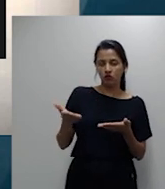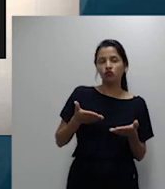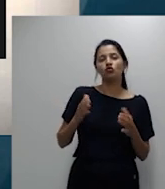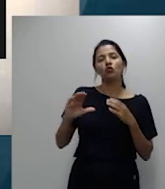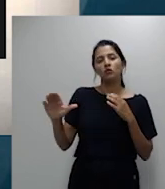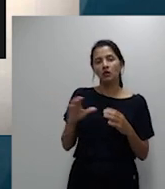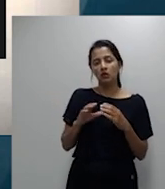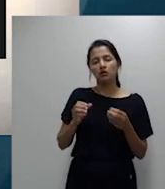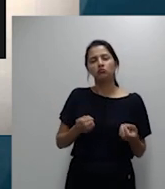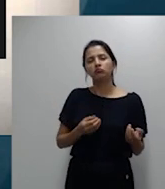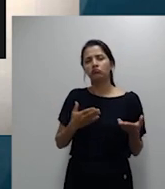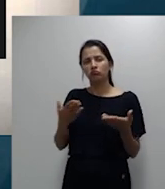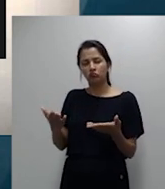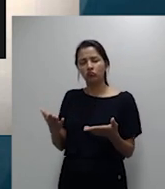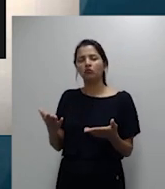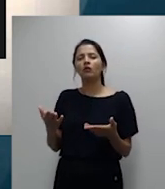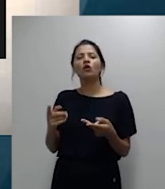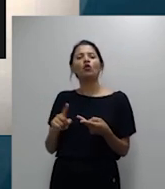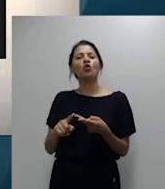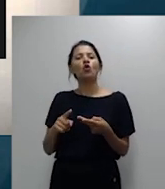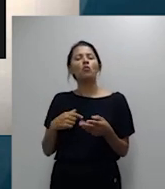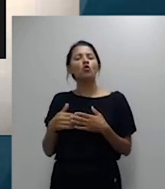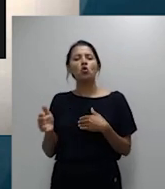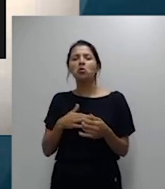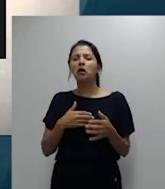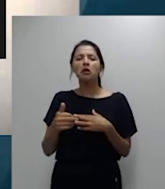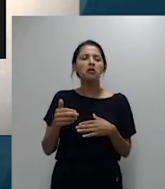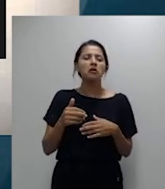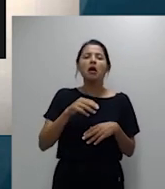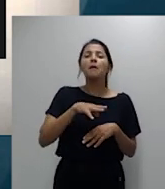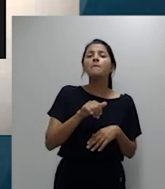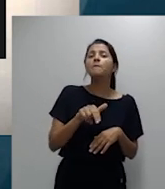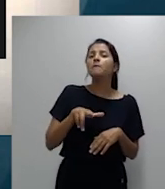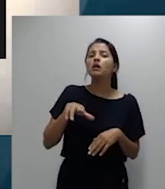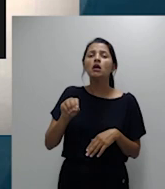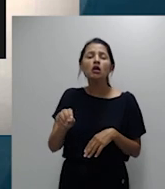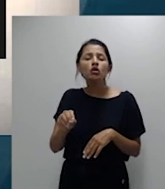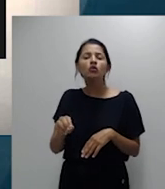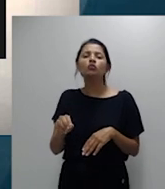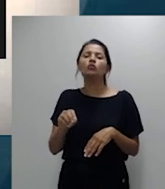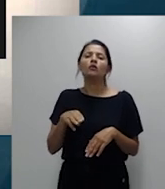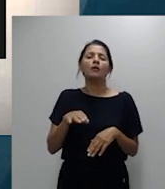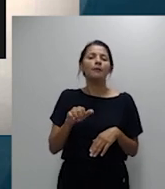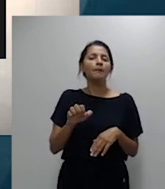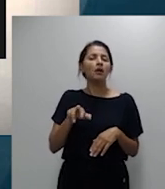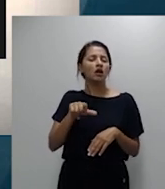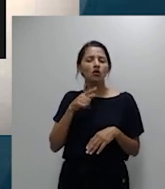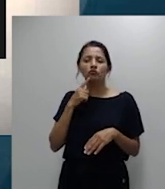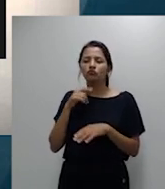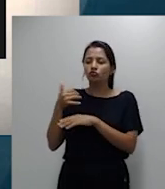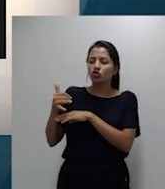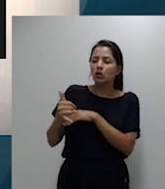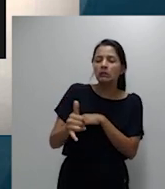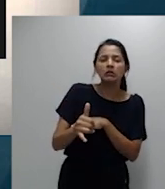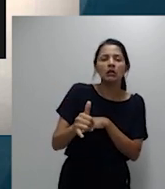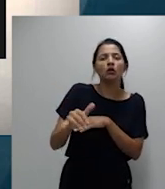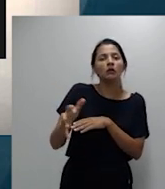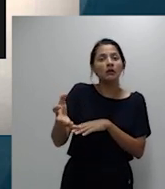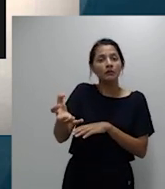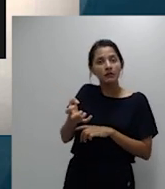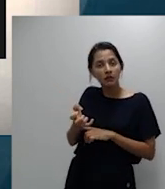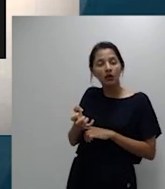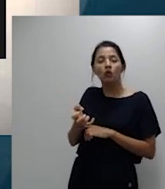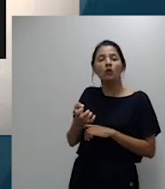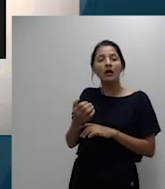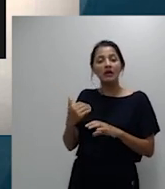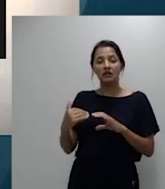de forma onerosa através de qualquer meio Inclusive a geração a emissão a recepção a